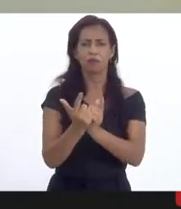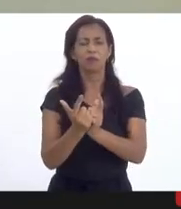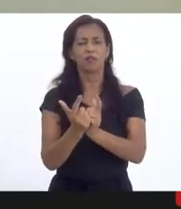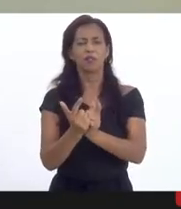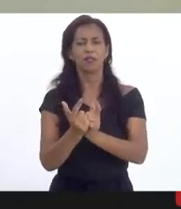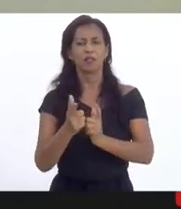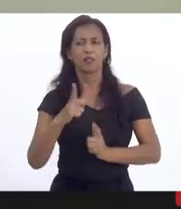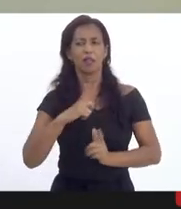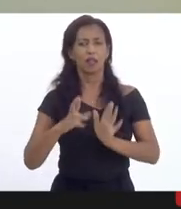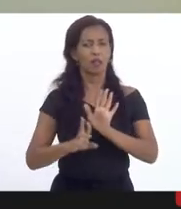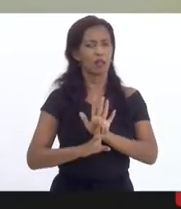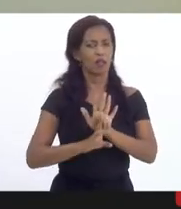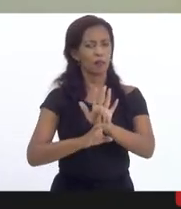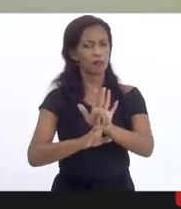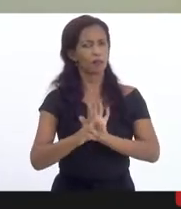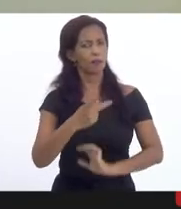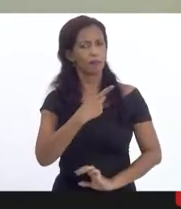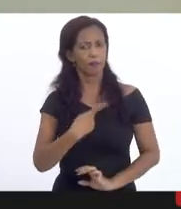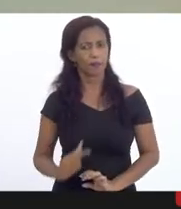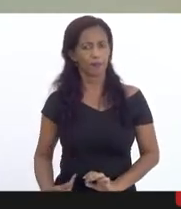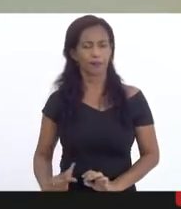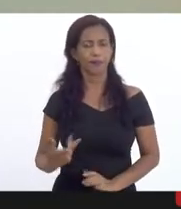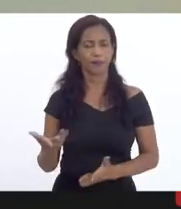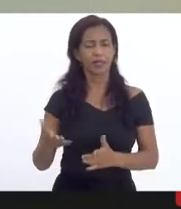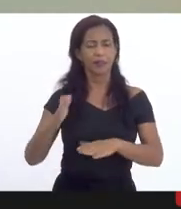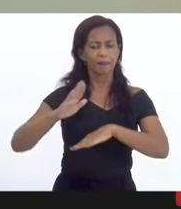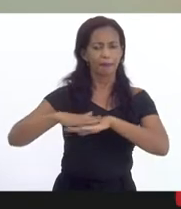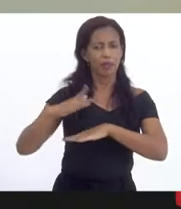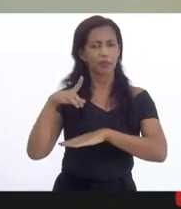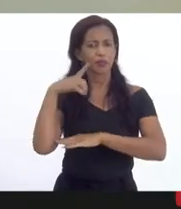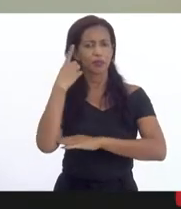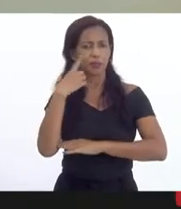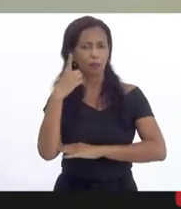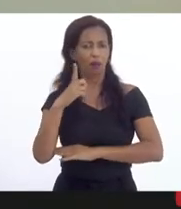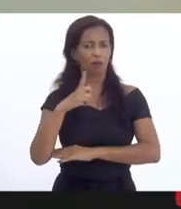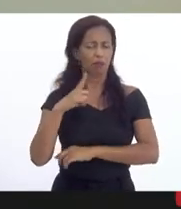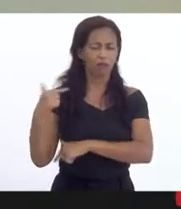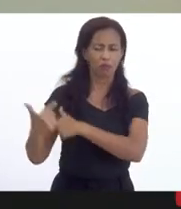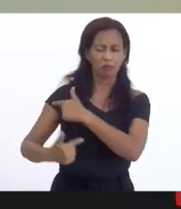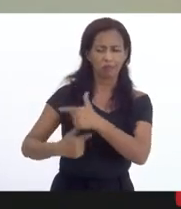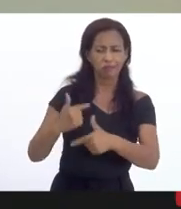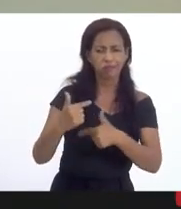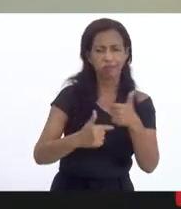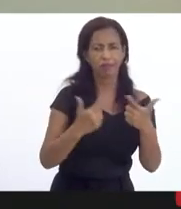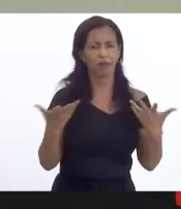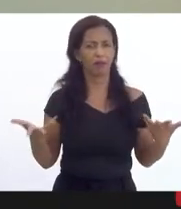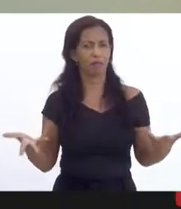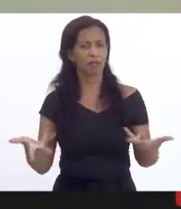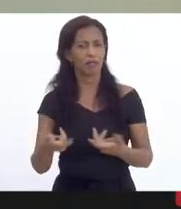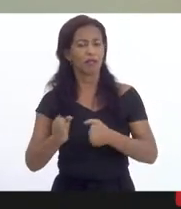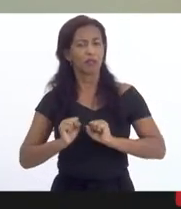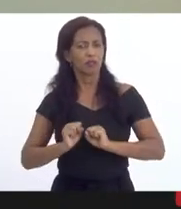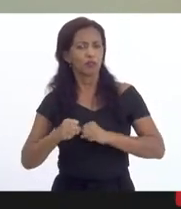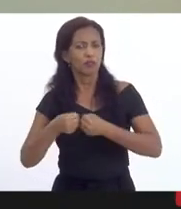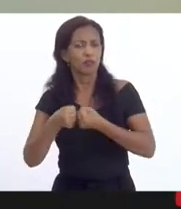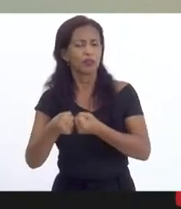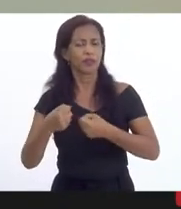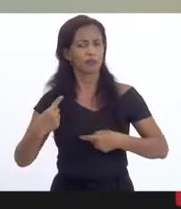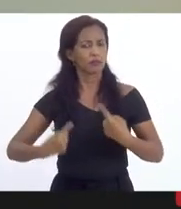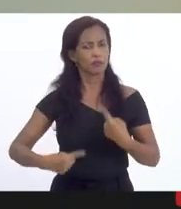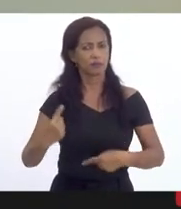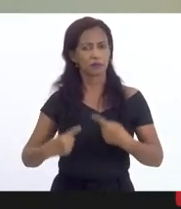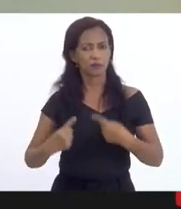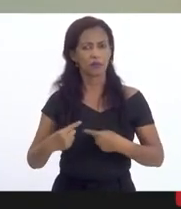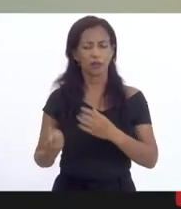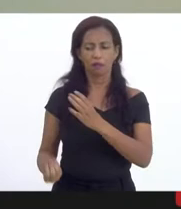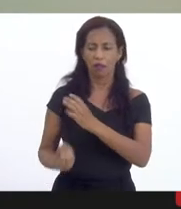Janeiro, representada pelo seu presidente e seus demais deputados, tem feito um trabalho incrível de fortalecimento dessa discussão,